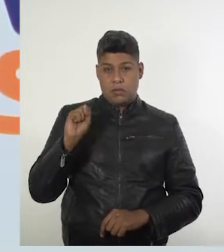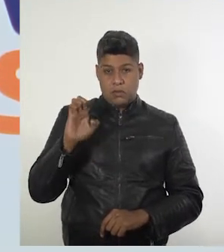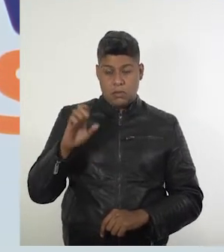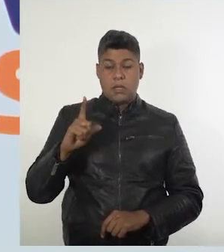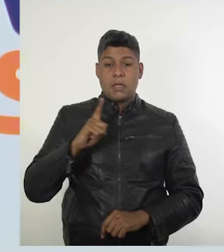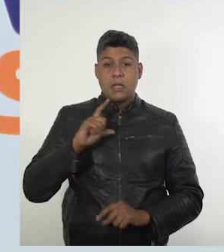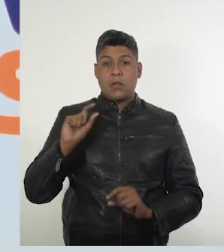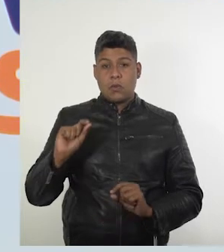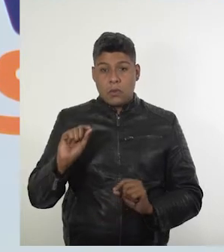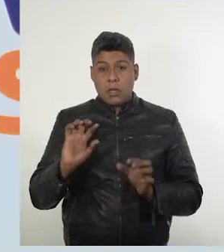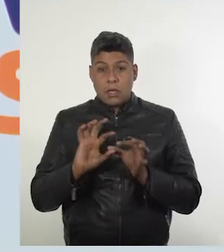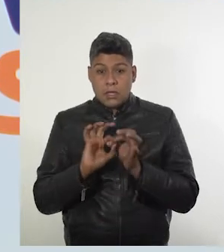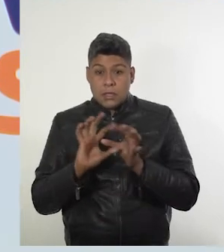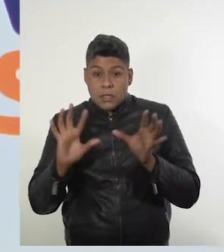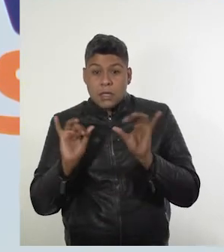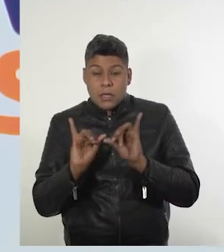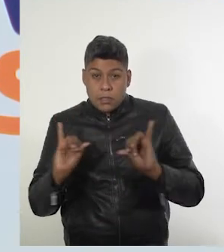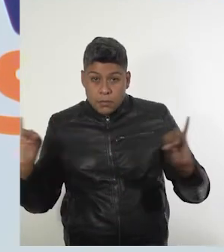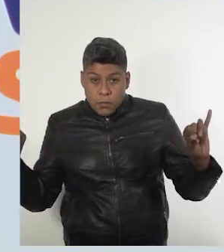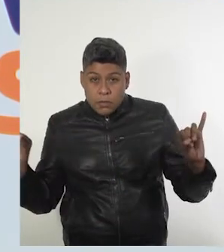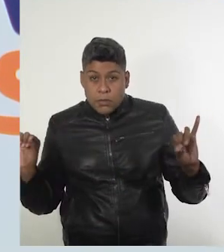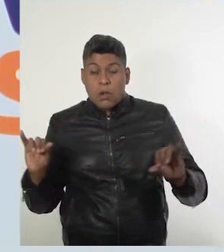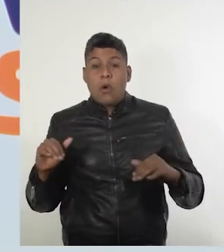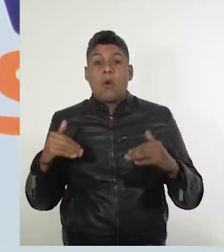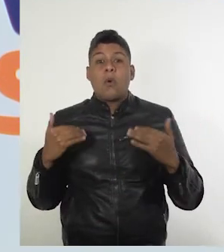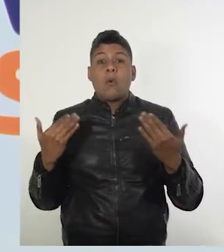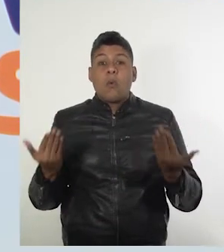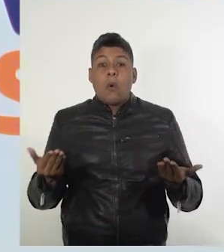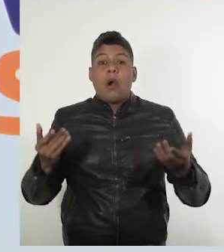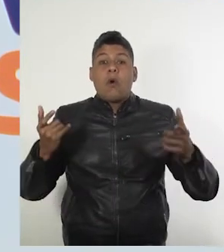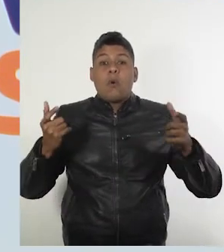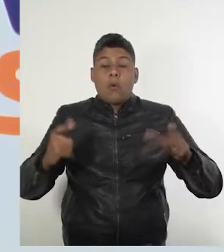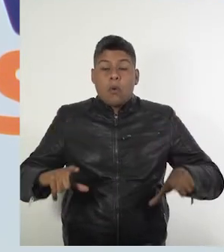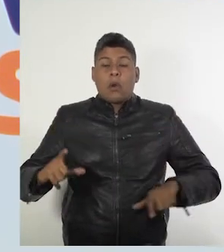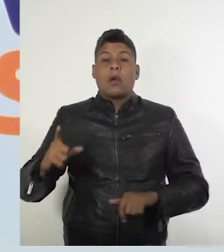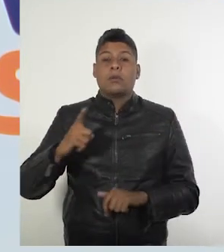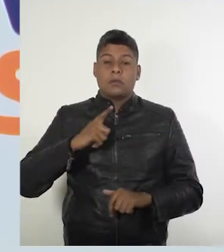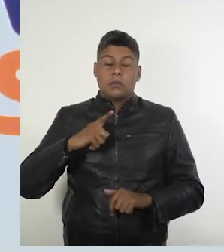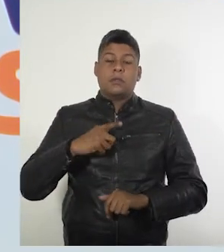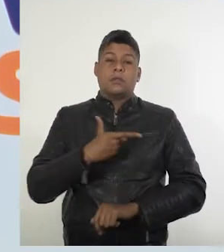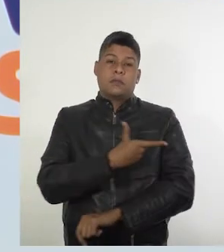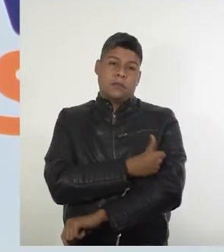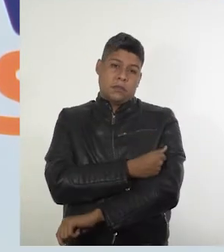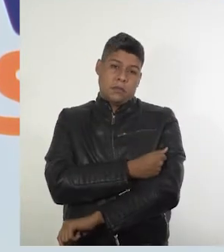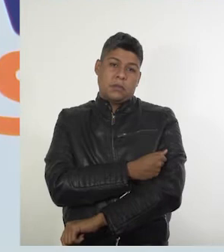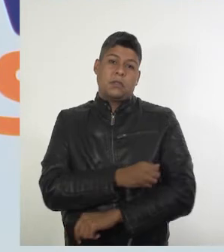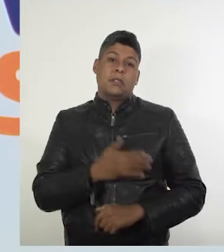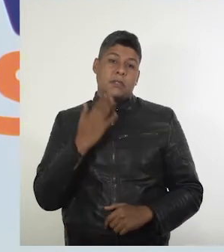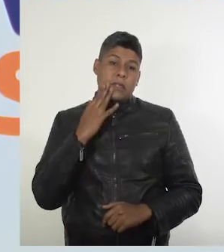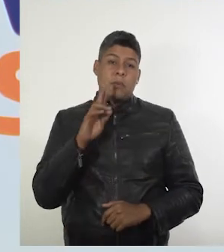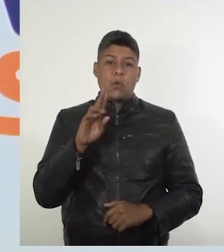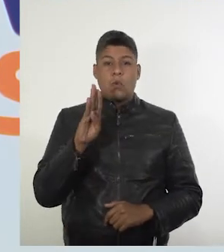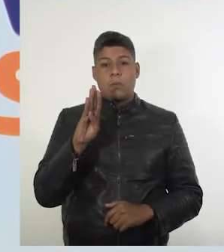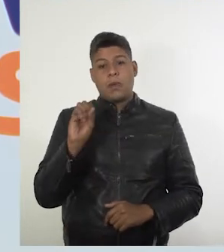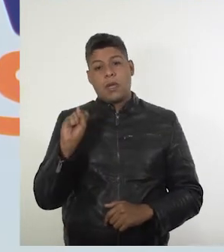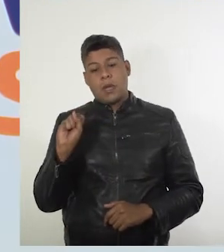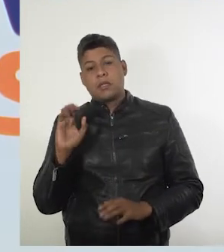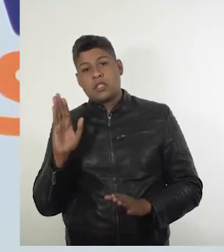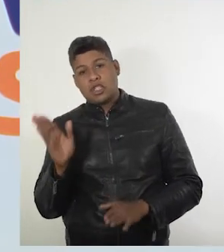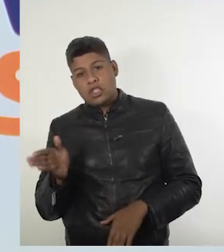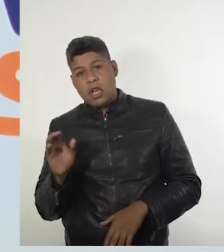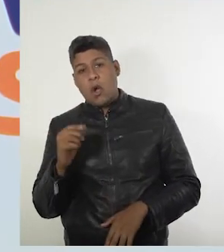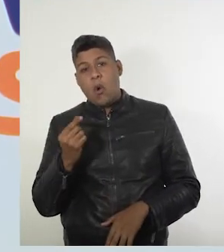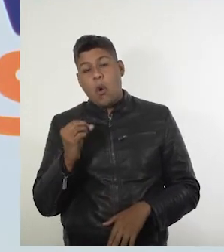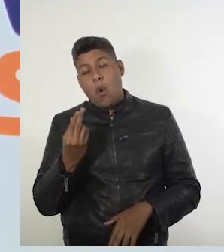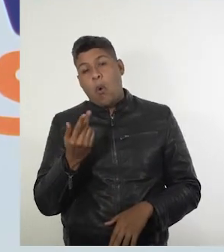ter a disponibilidade da informação de qual o local que tem essa vacina. Pode ser na UBS que você já tomou da primeira vez ou pode ser